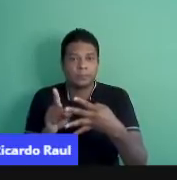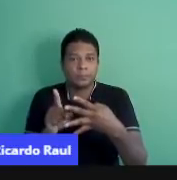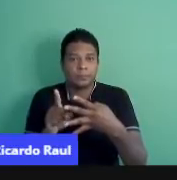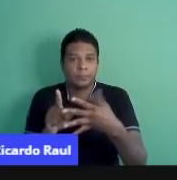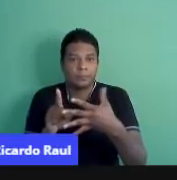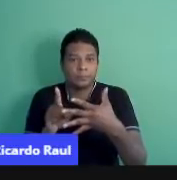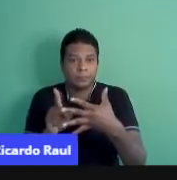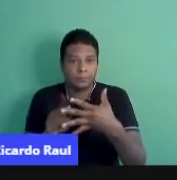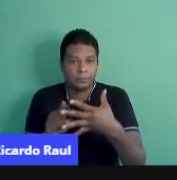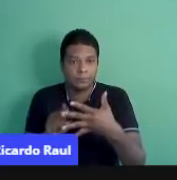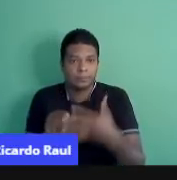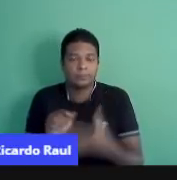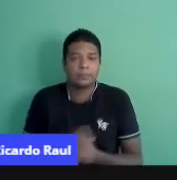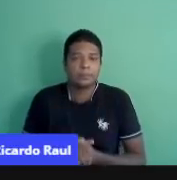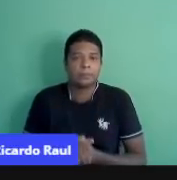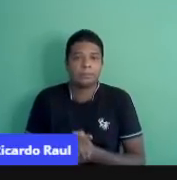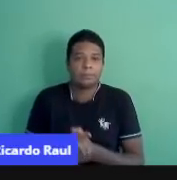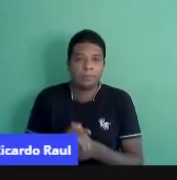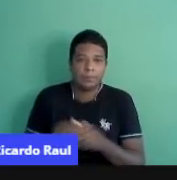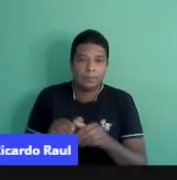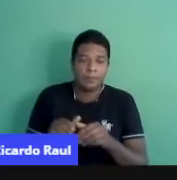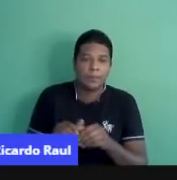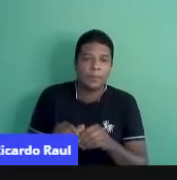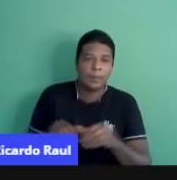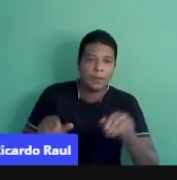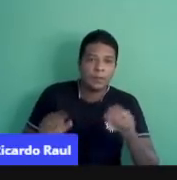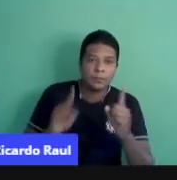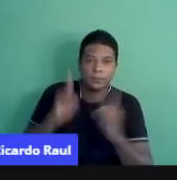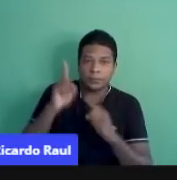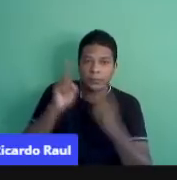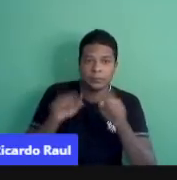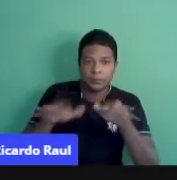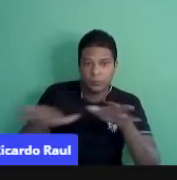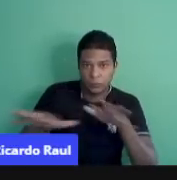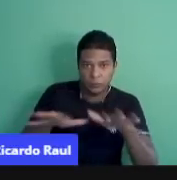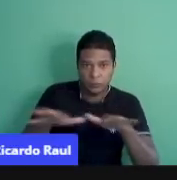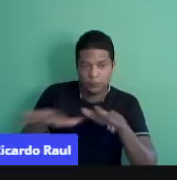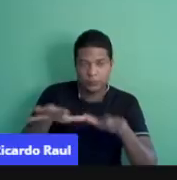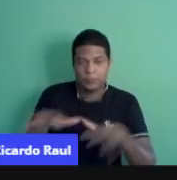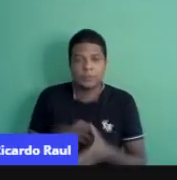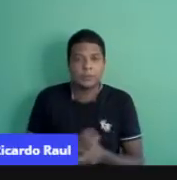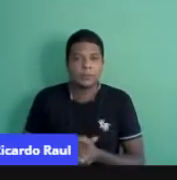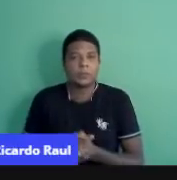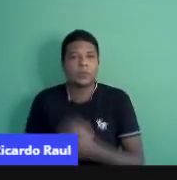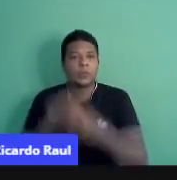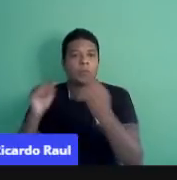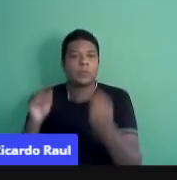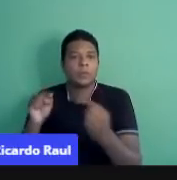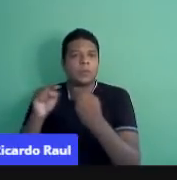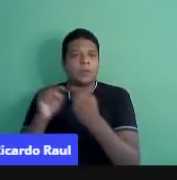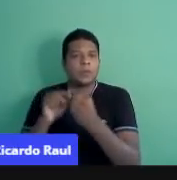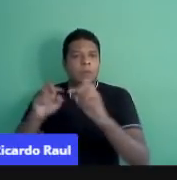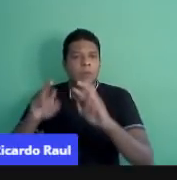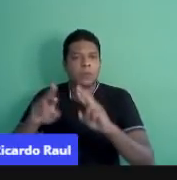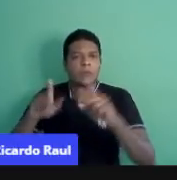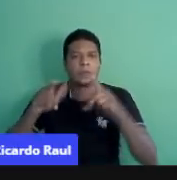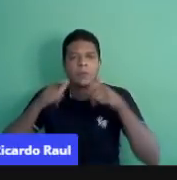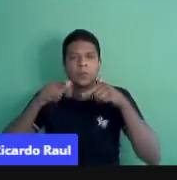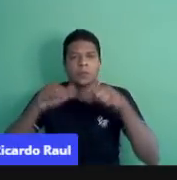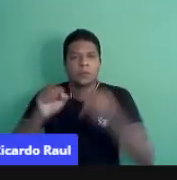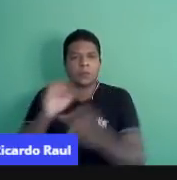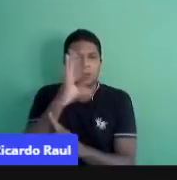corpo, gestos e movimentos. Nesse campo, o objetivo é mostrar as diferentes linguagens artísticas